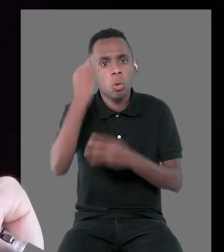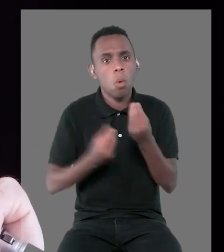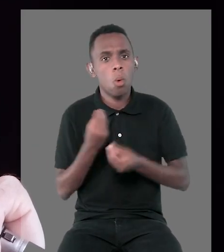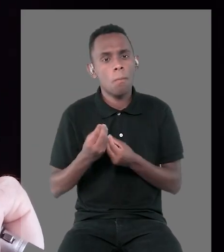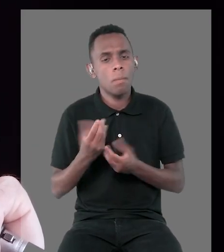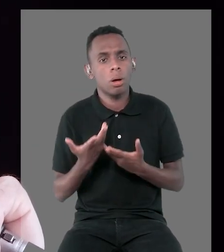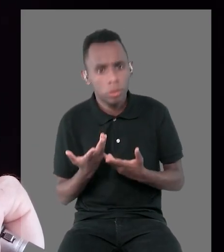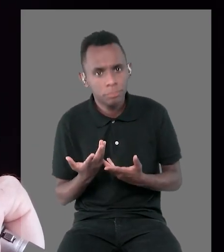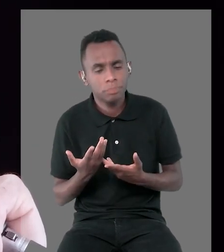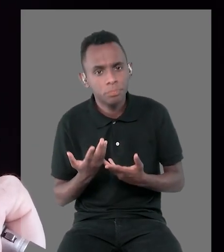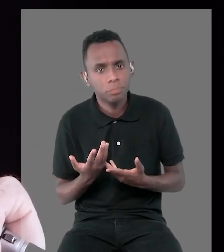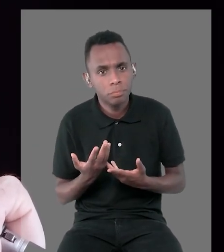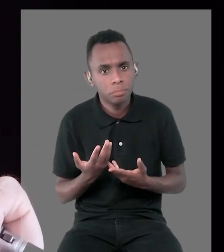pessoas